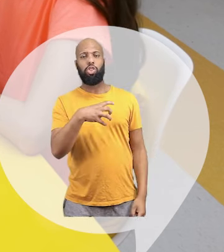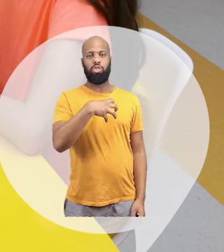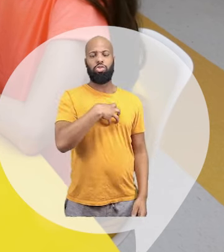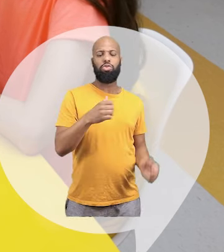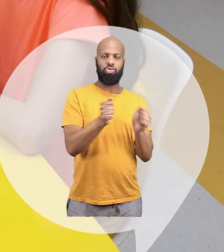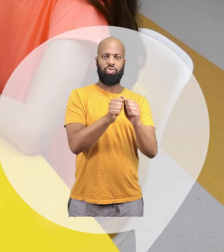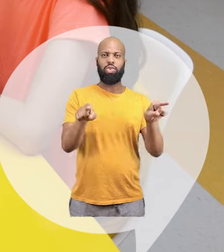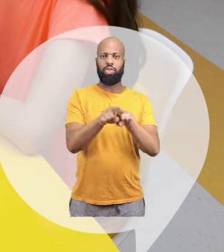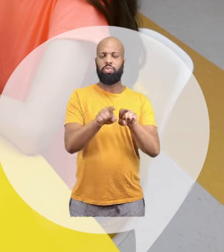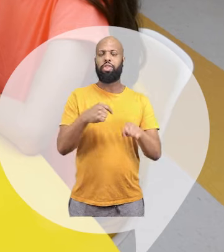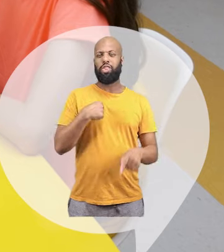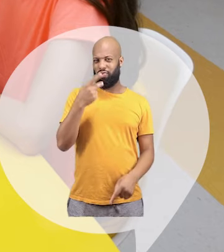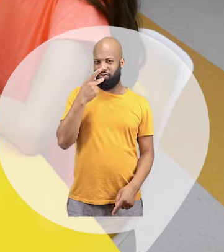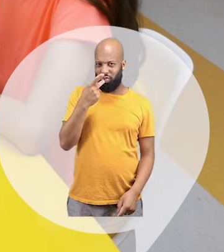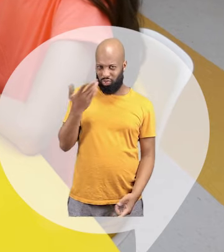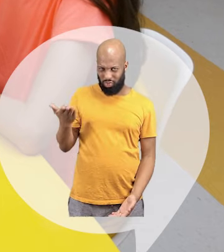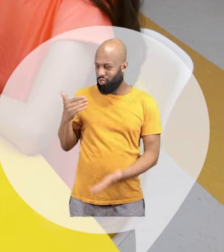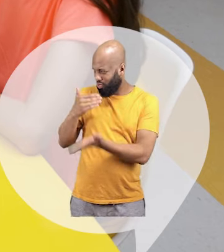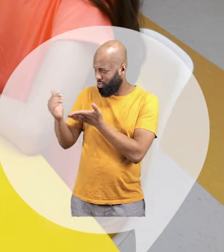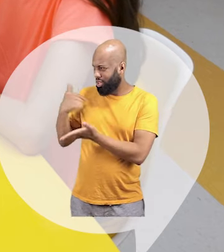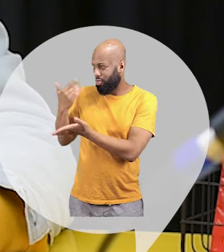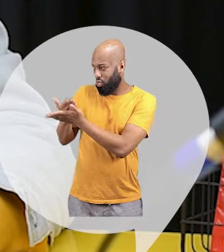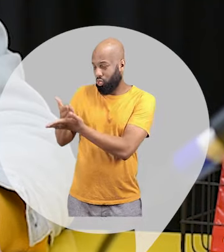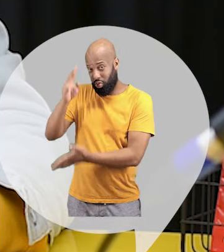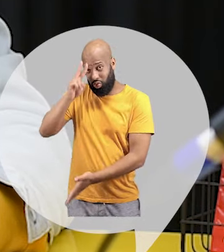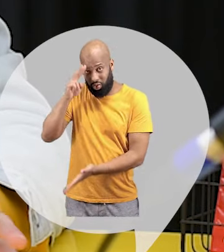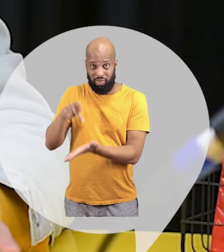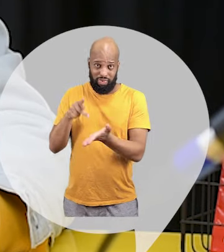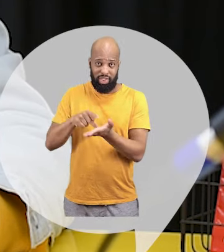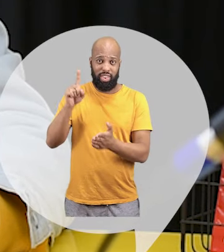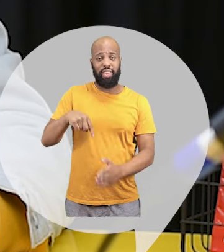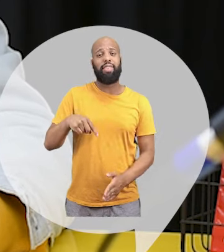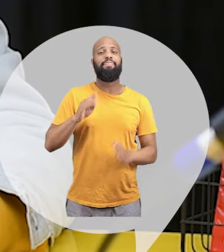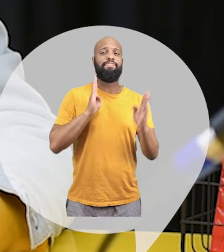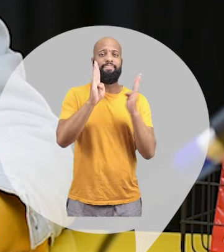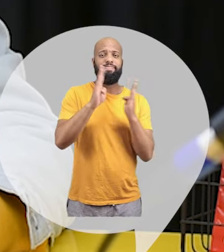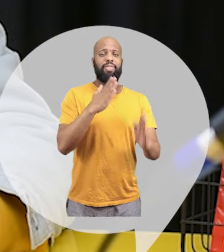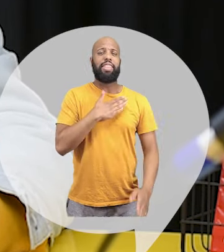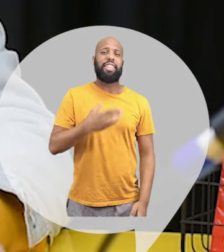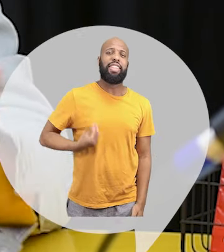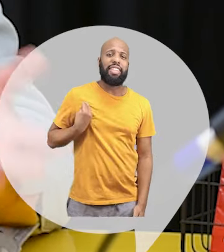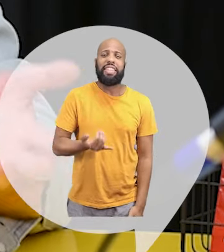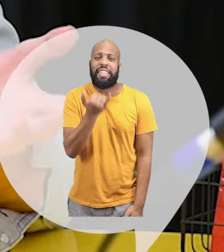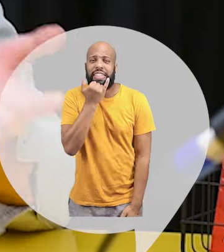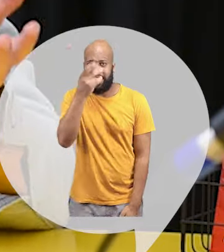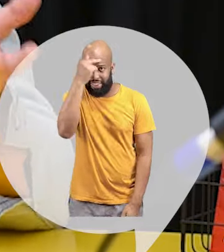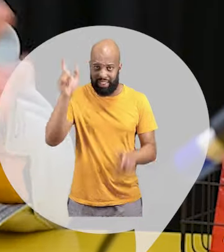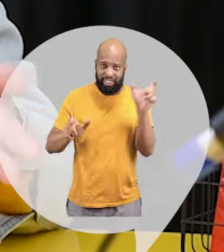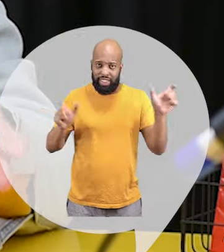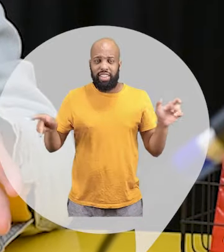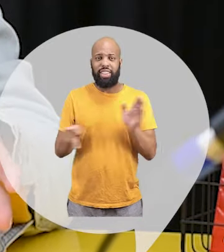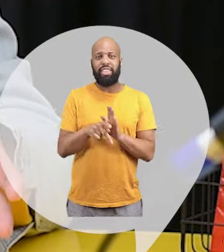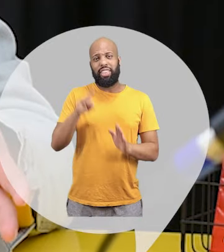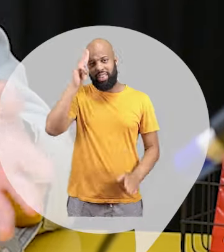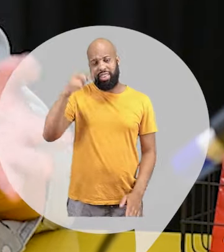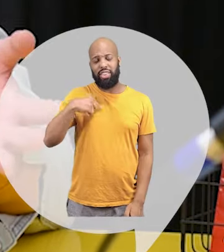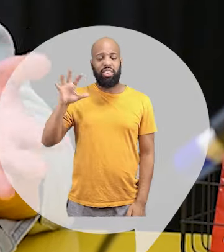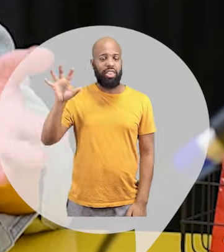Ali junto sabe e você falou até no começo que eu fiz história e eu fiz história mesmo e foi a época da minha vida e Desculpa pessoal da história